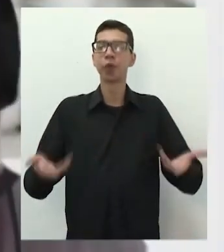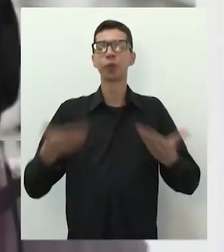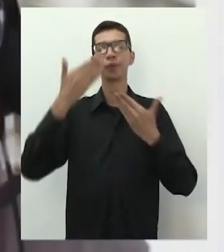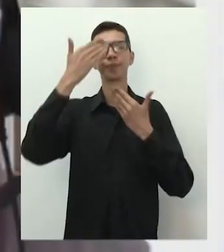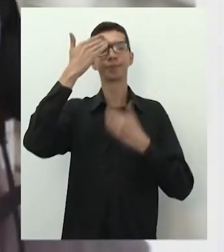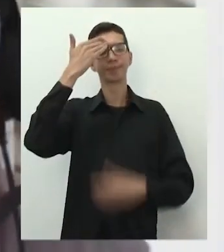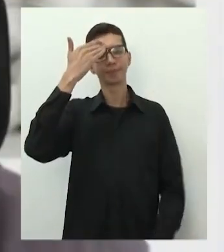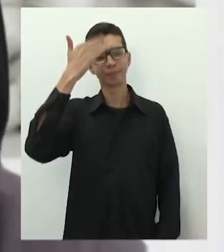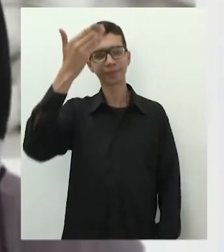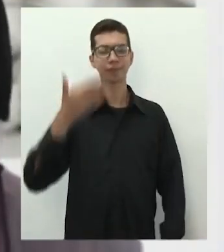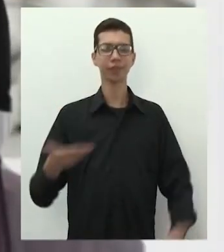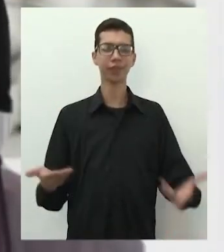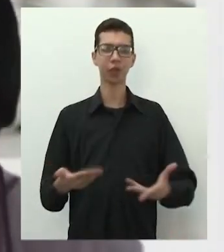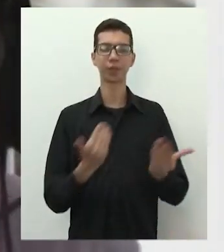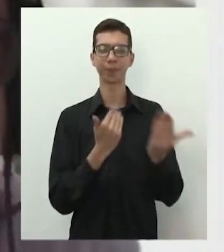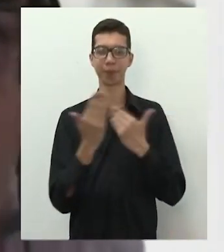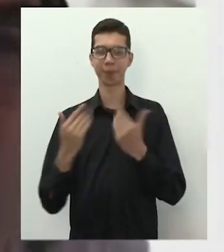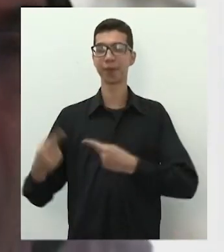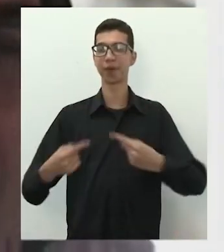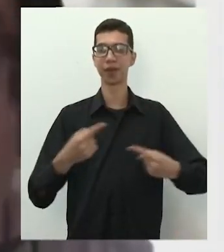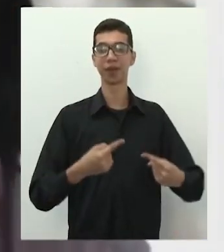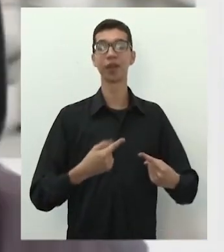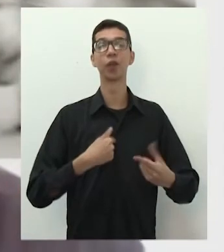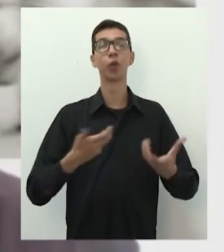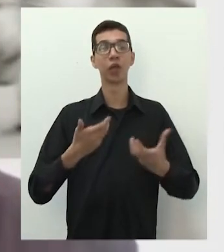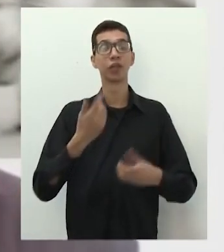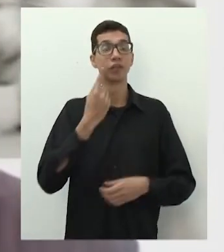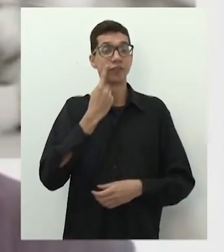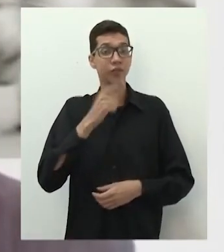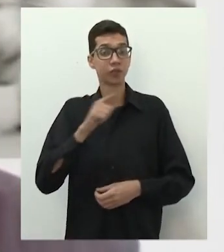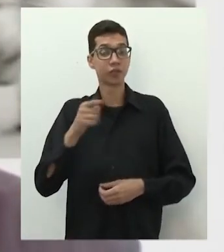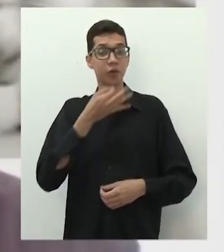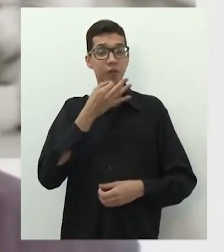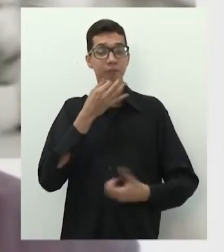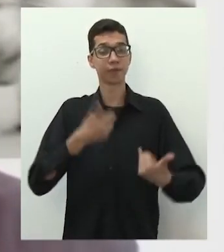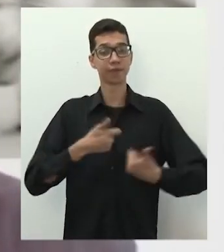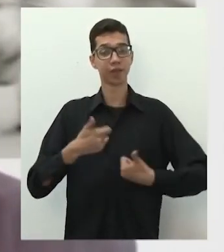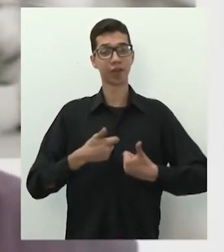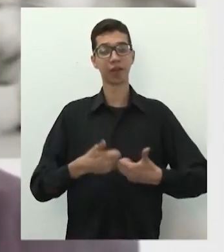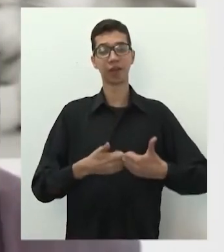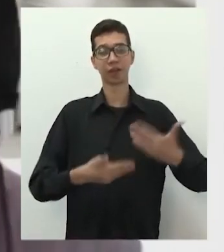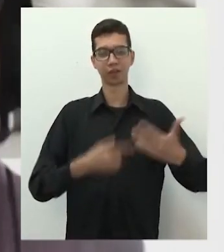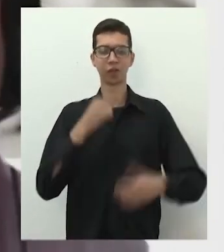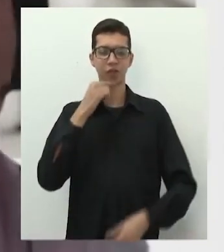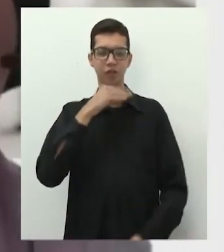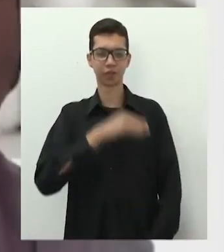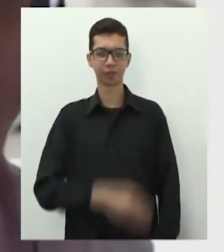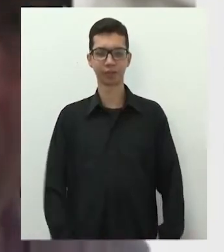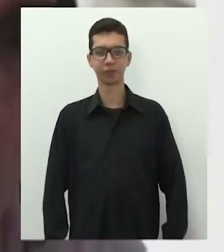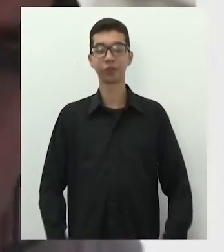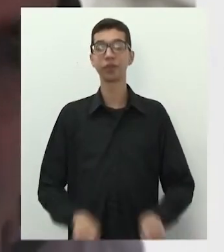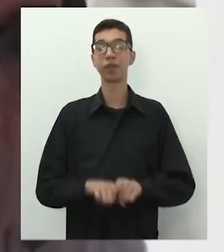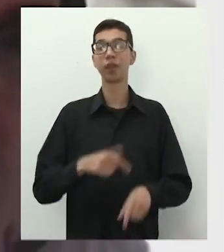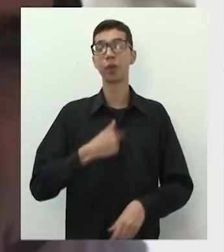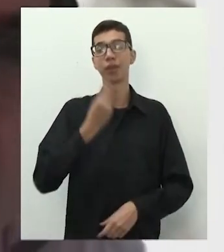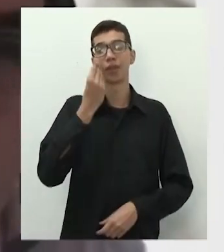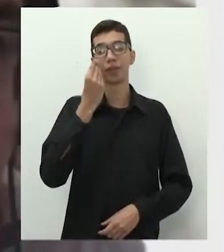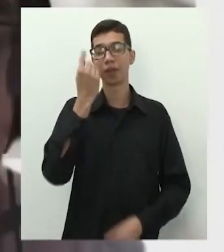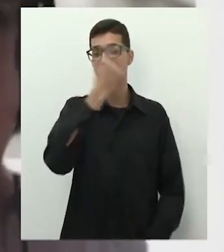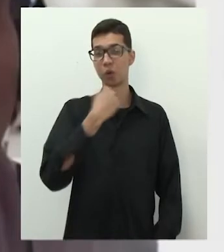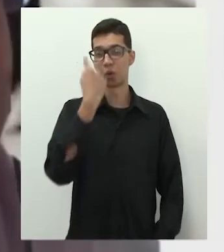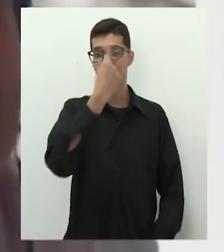ó. Parece que está explicado, né? O que aconteceu aquele dia na festinha do Olimpo. Parece que ela estava